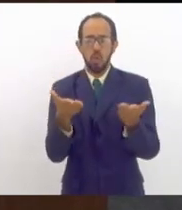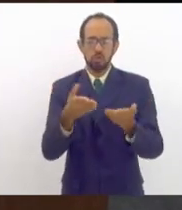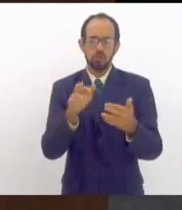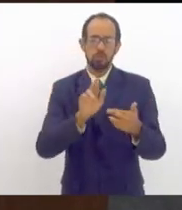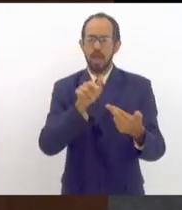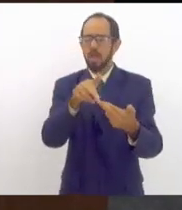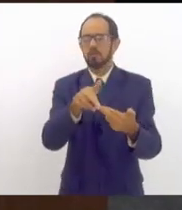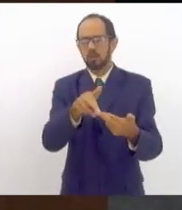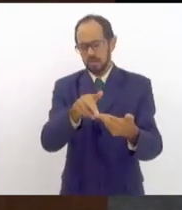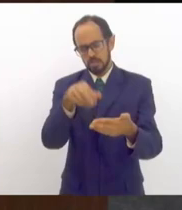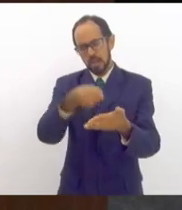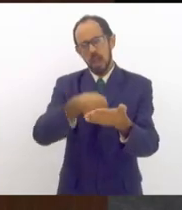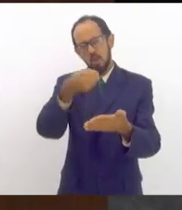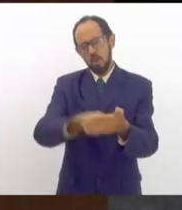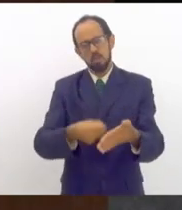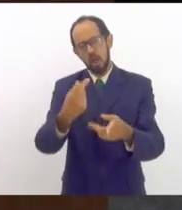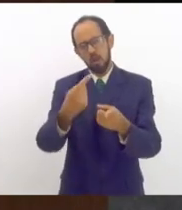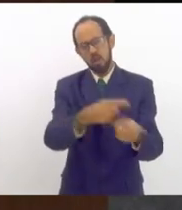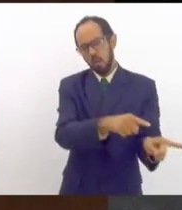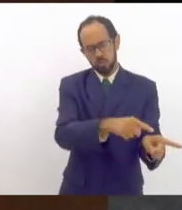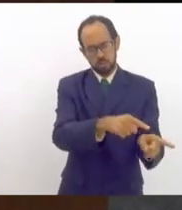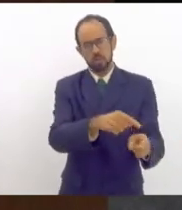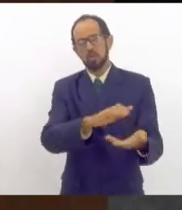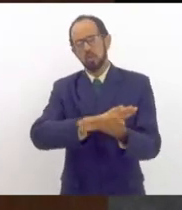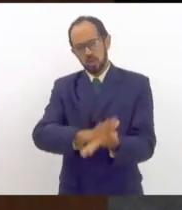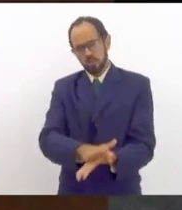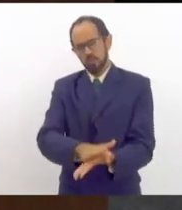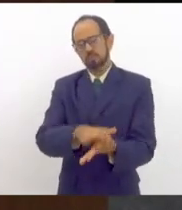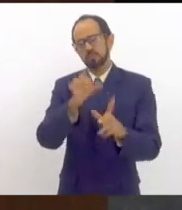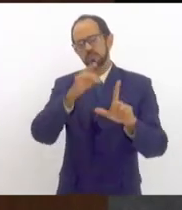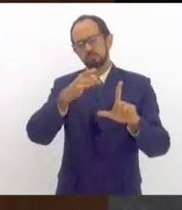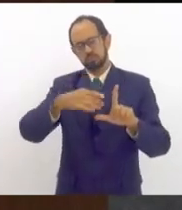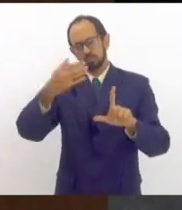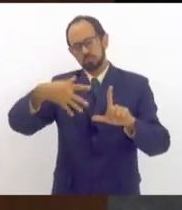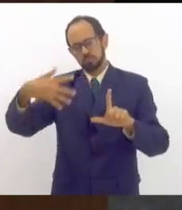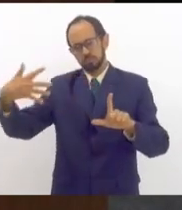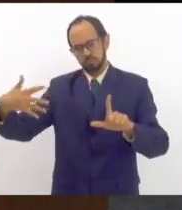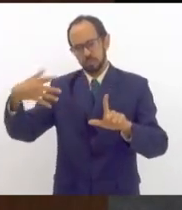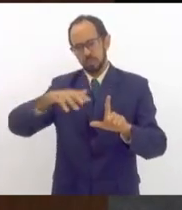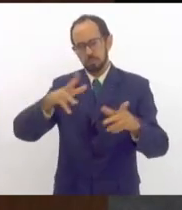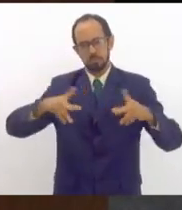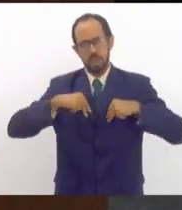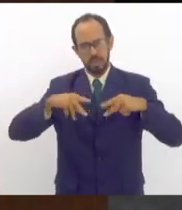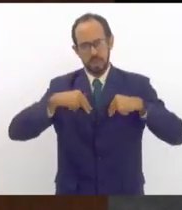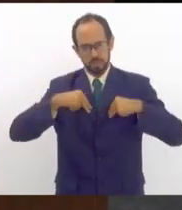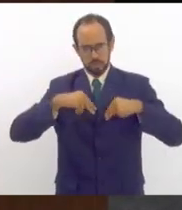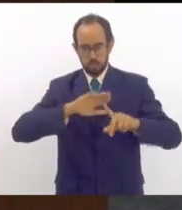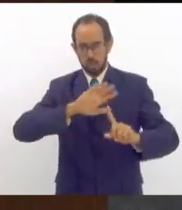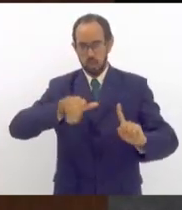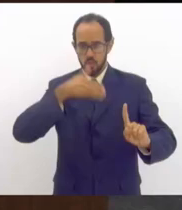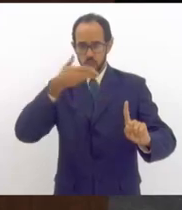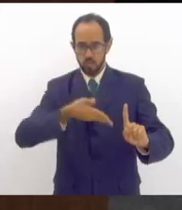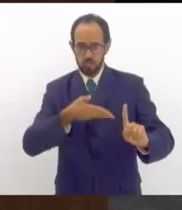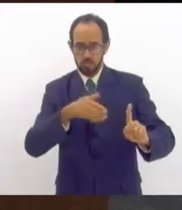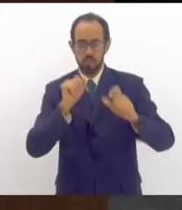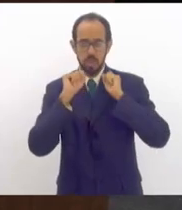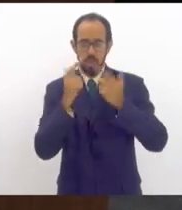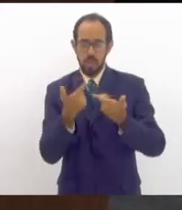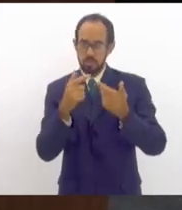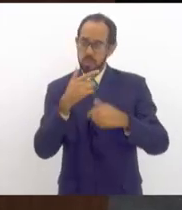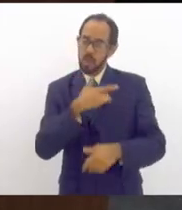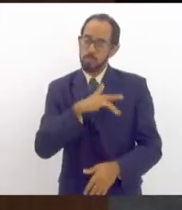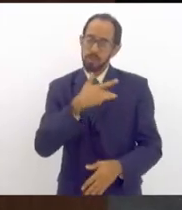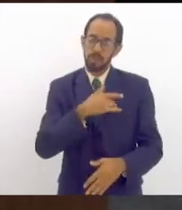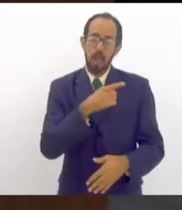referência na luta contra o racismo contra a LG buttofobia Merece sim um reconhecimento dessa casa e acho lamentável